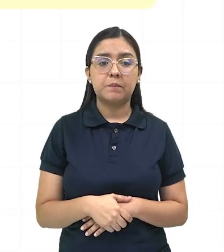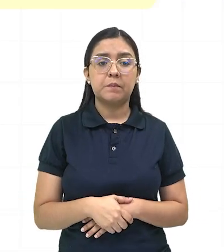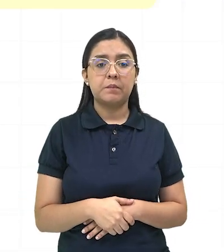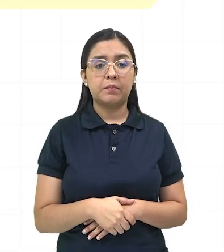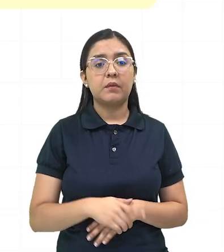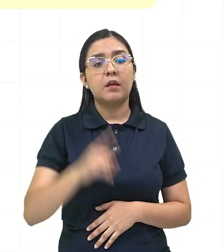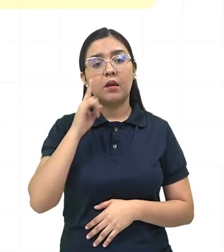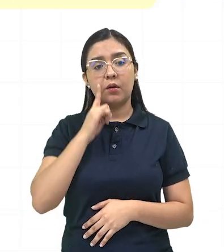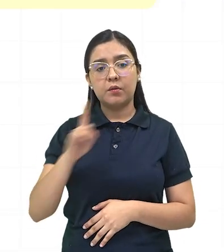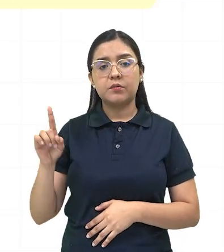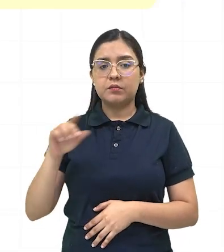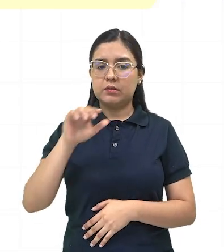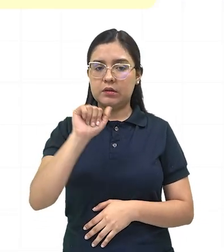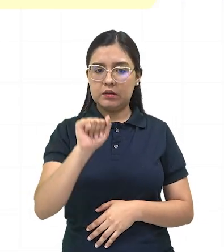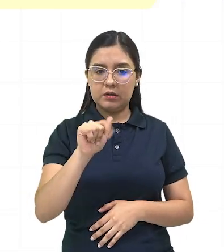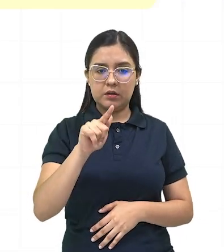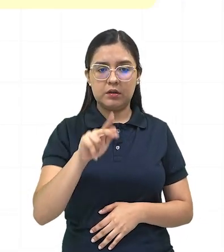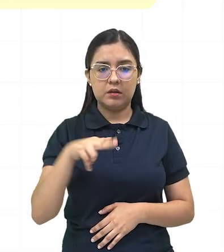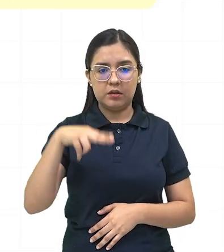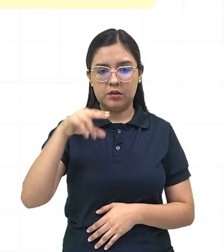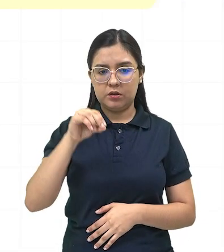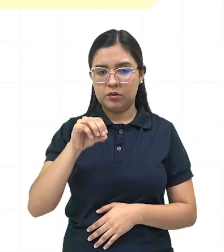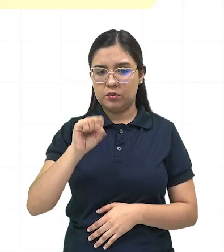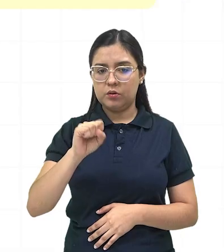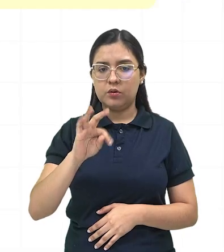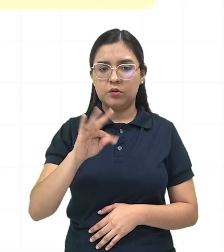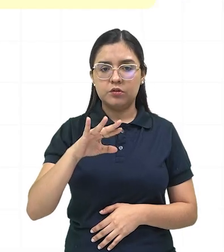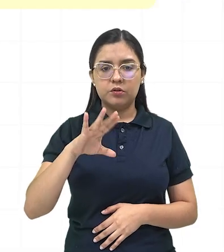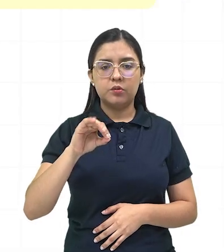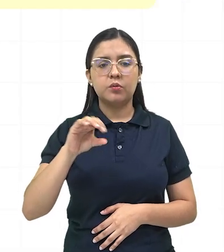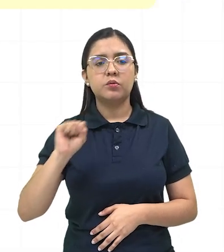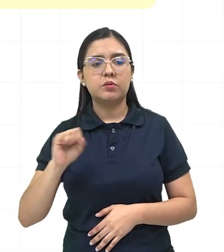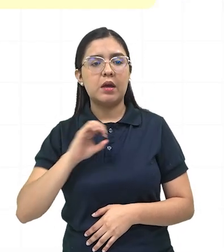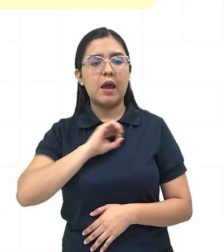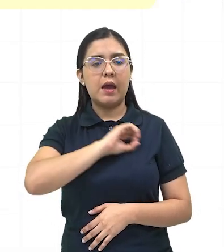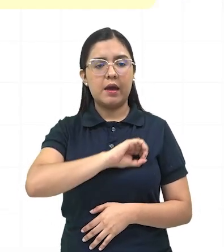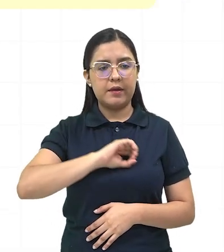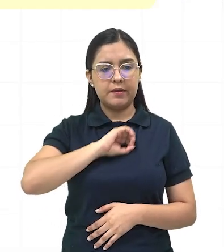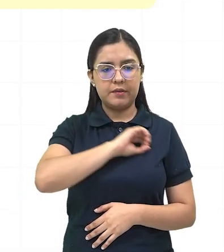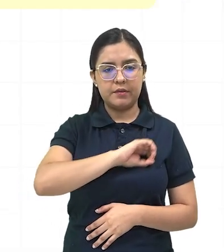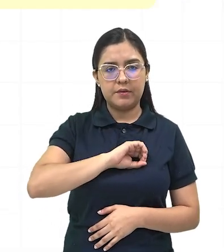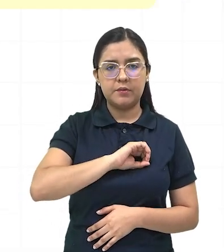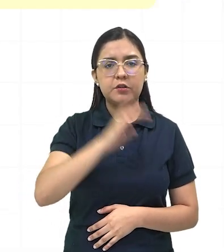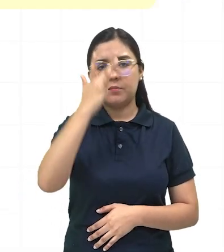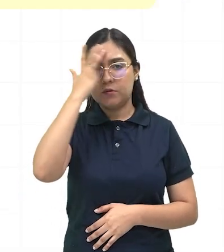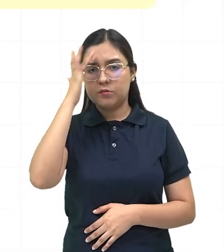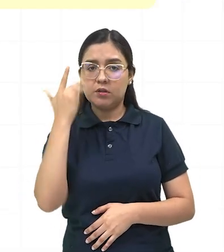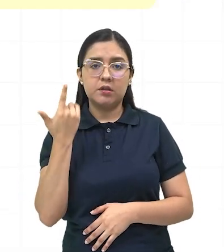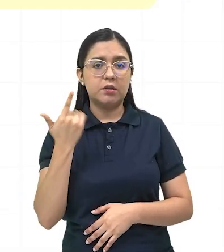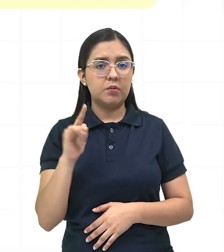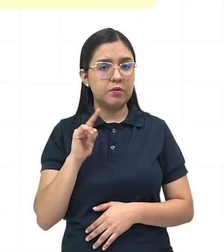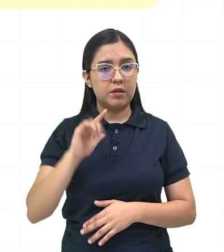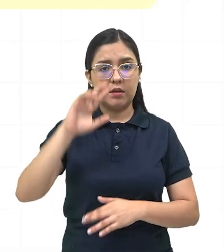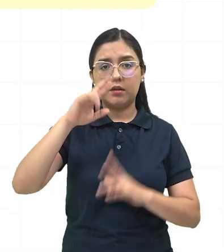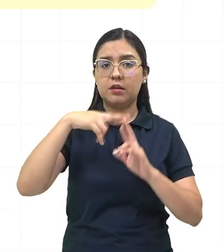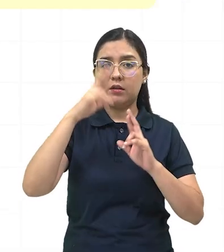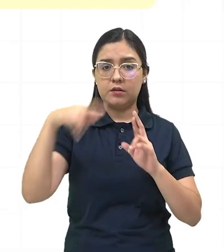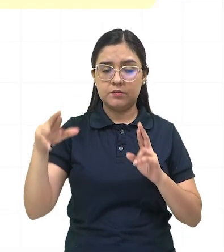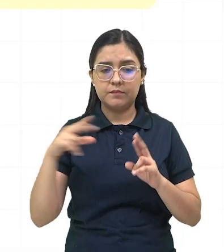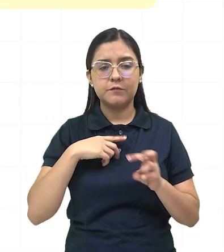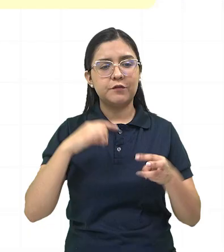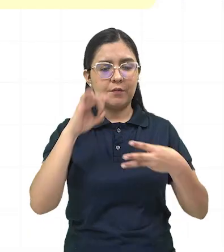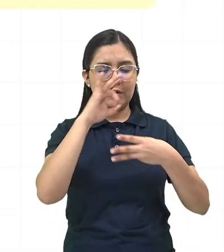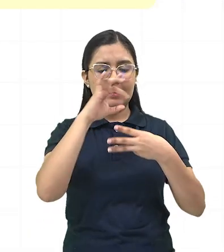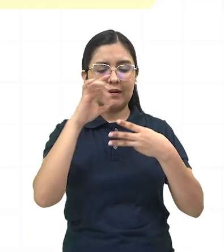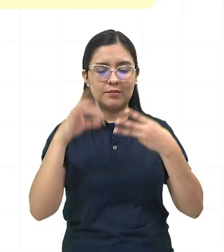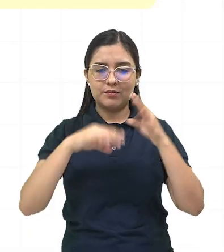aí, é o caso dos agnósticos, ateus e pessoas sem religião. Vamos ver cada um